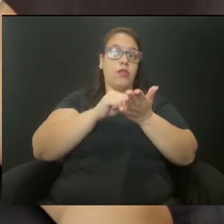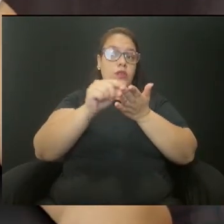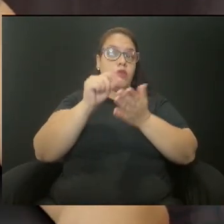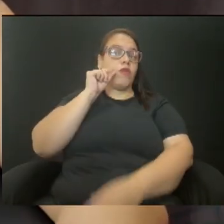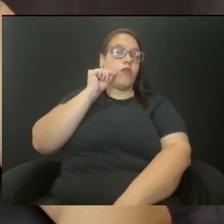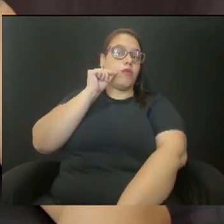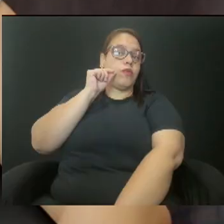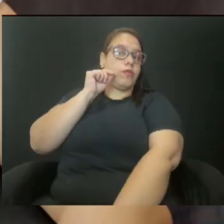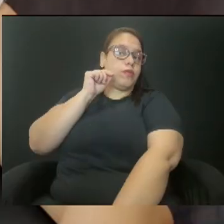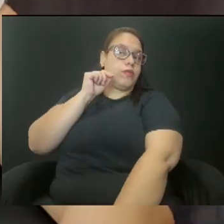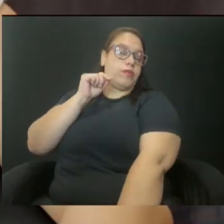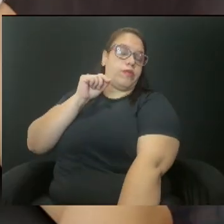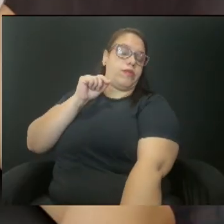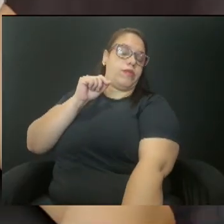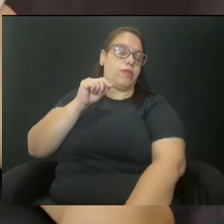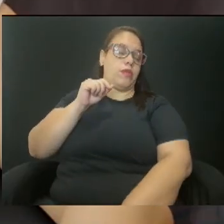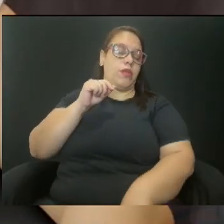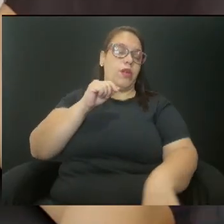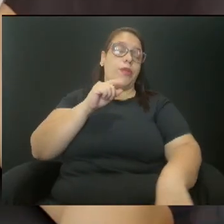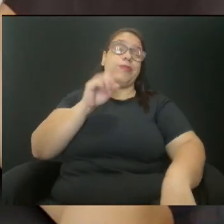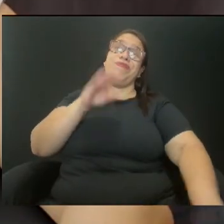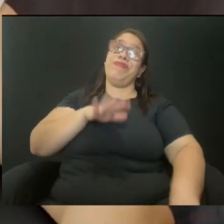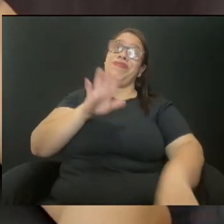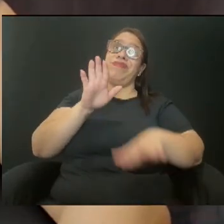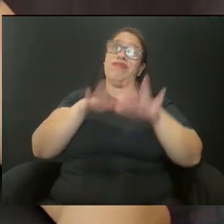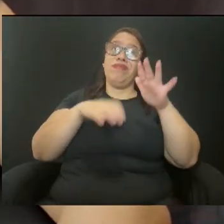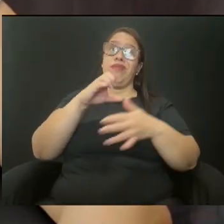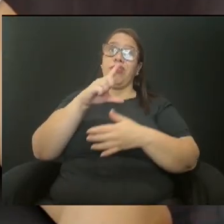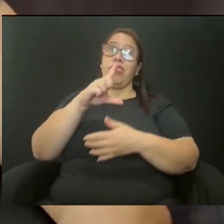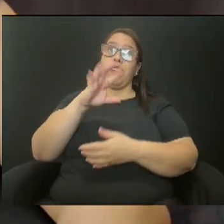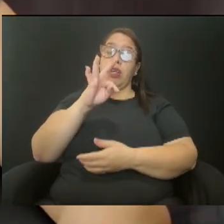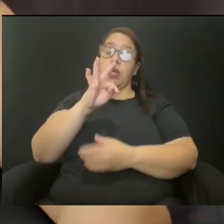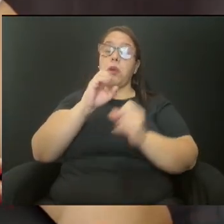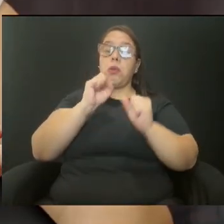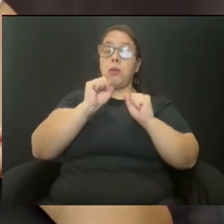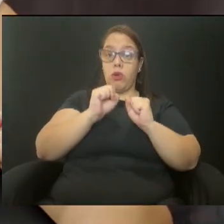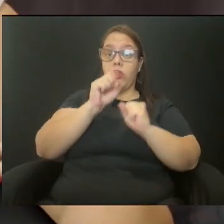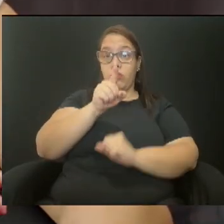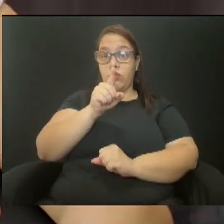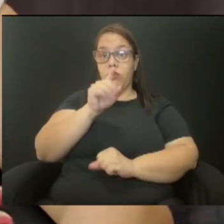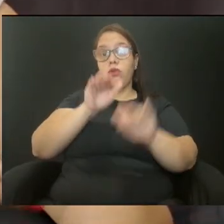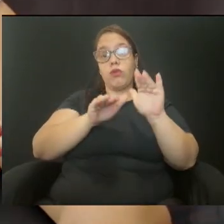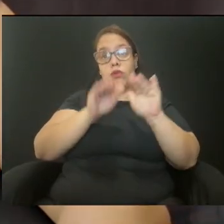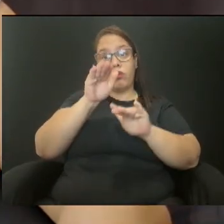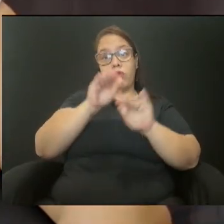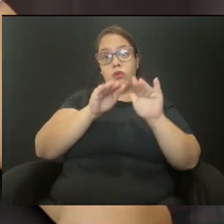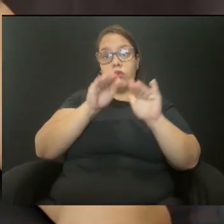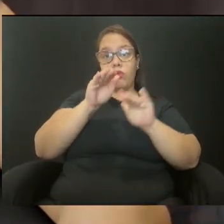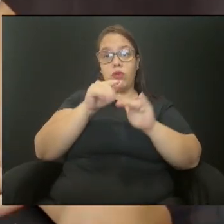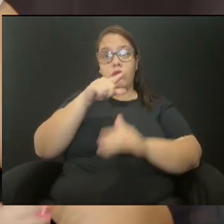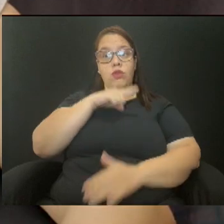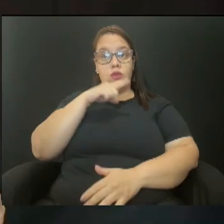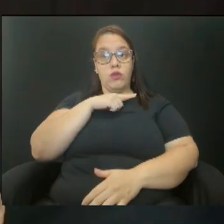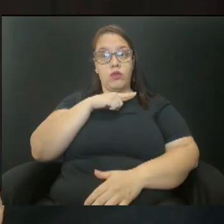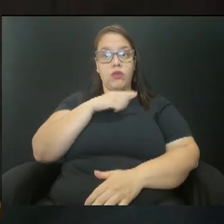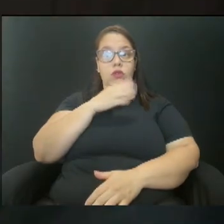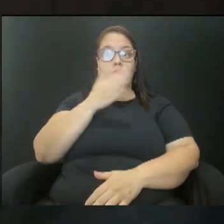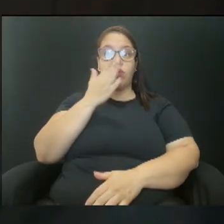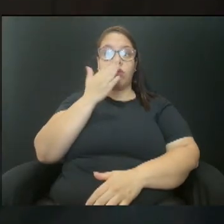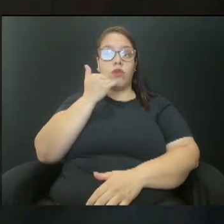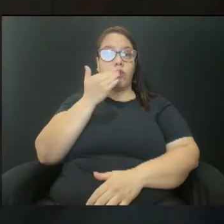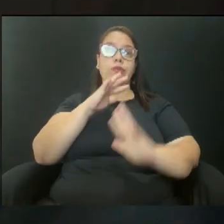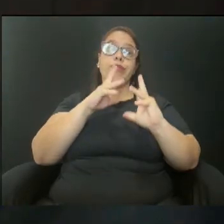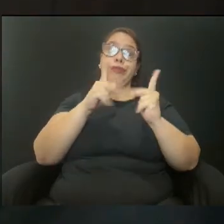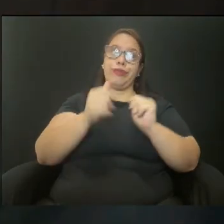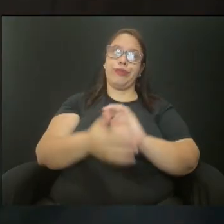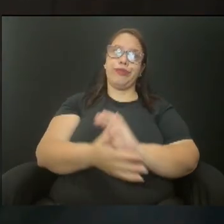porque muitas vezes ainda a CLT pode valer a pena para você, considerando os gastos que você teria mesmo de alimentação, entre outros, né? Vamos